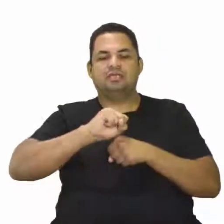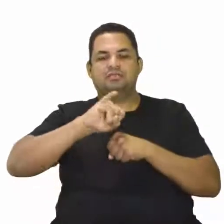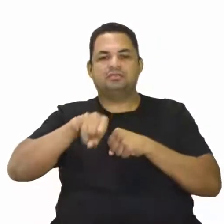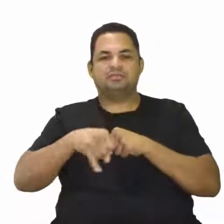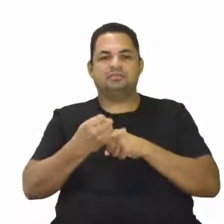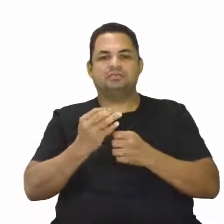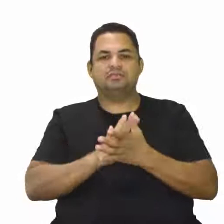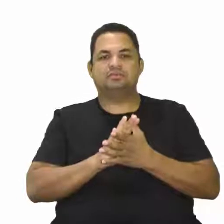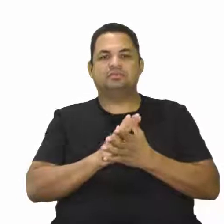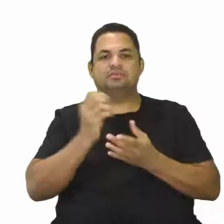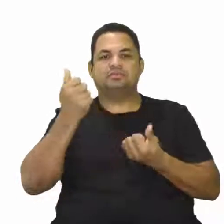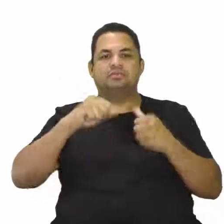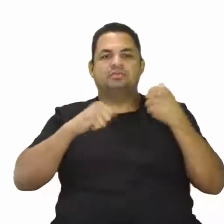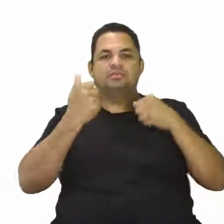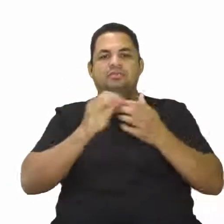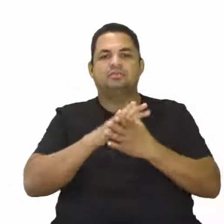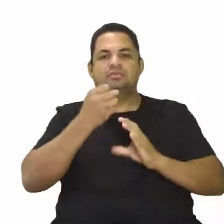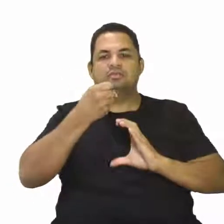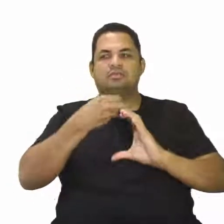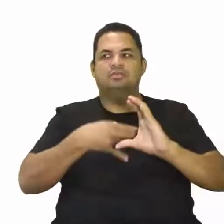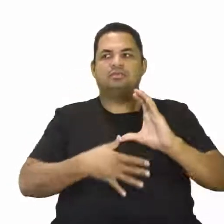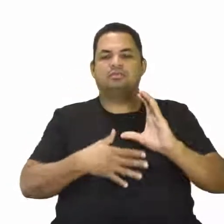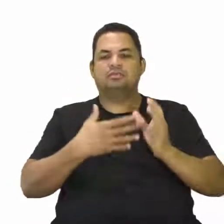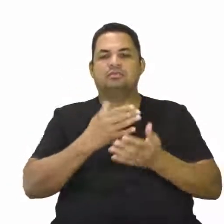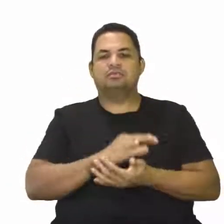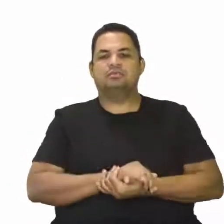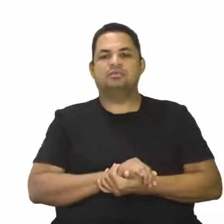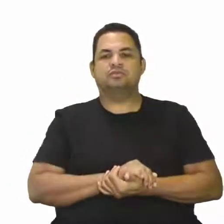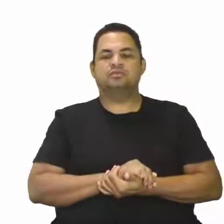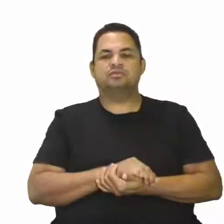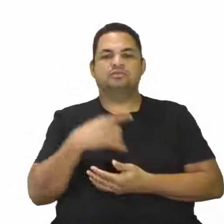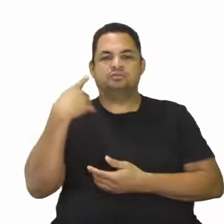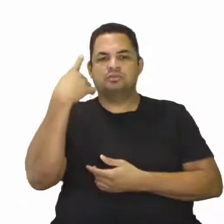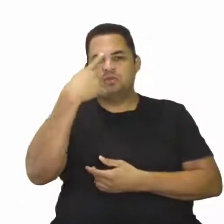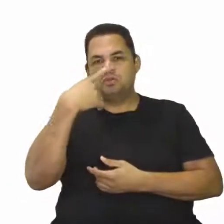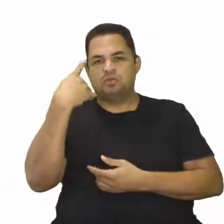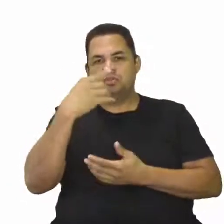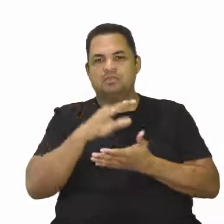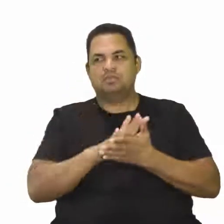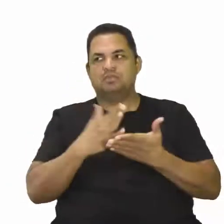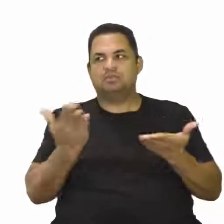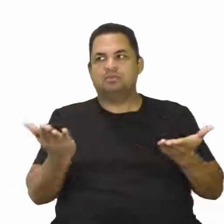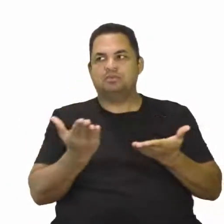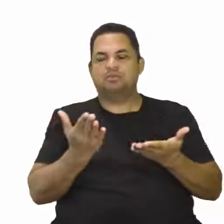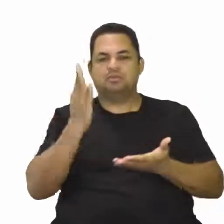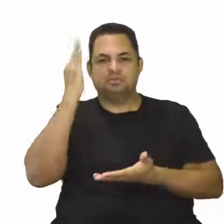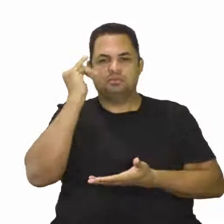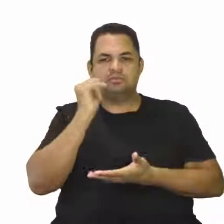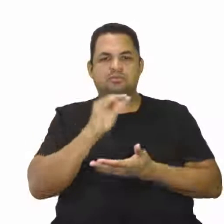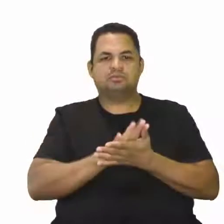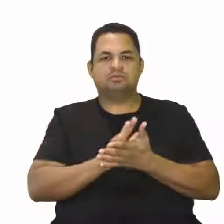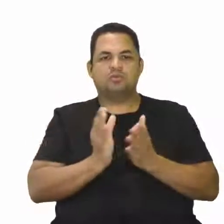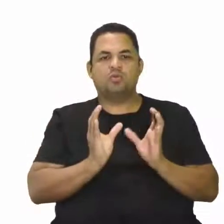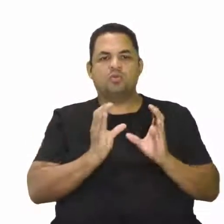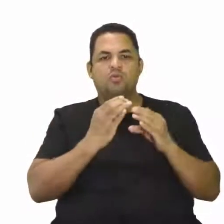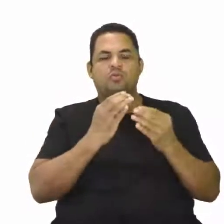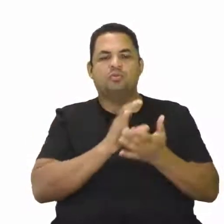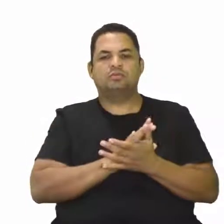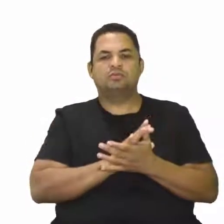as qualidades, caracterizações da língua espanhola. O adjetivo, como vocês já sabem, é uma classe de